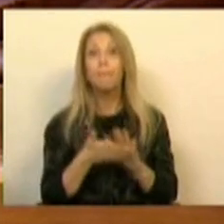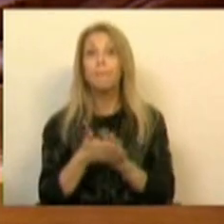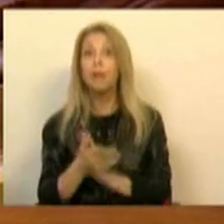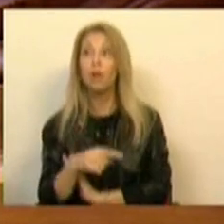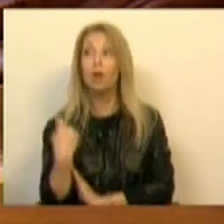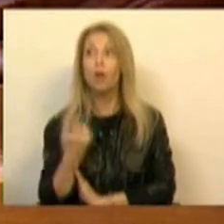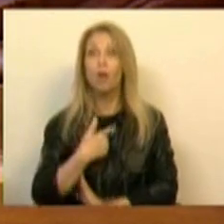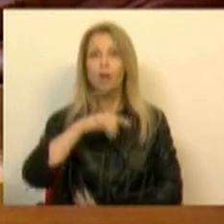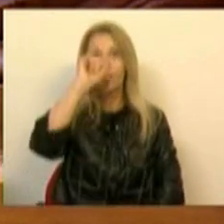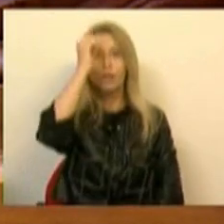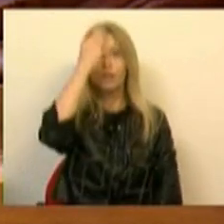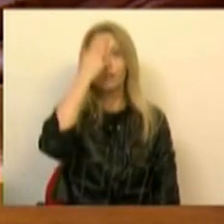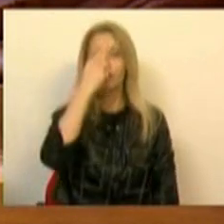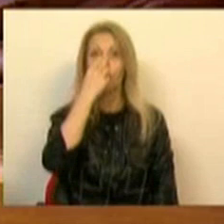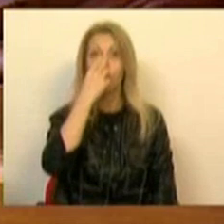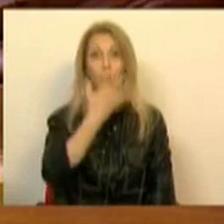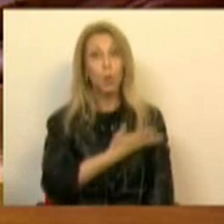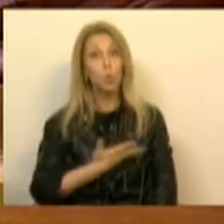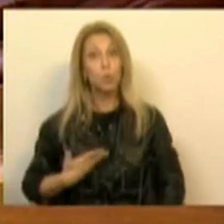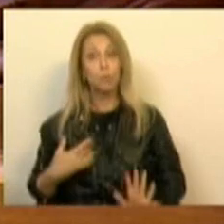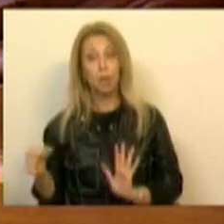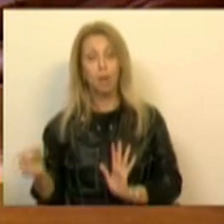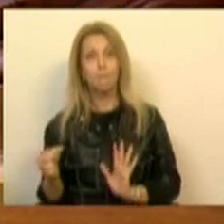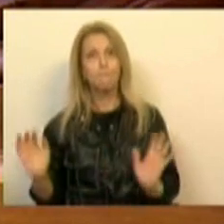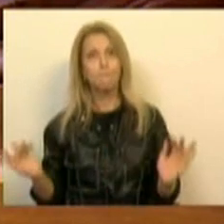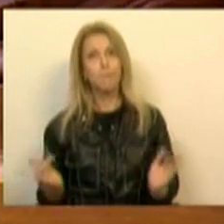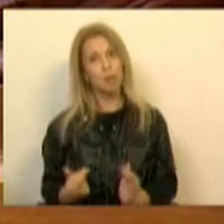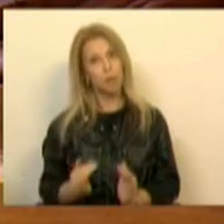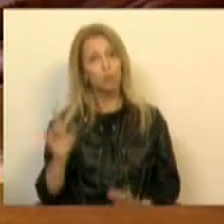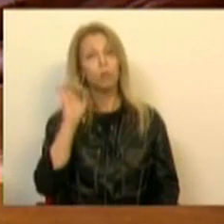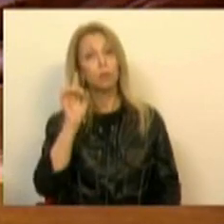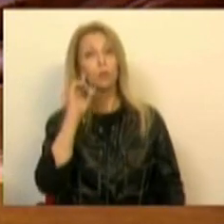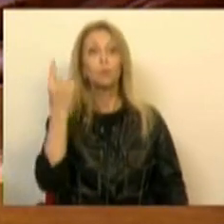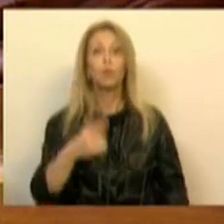nossa história, um desemprego em mínimo e, muito importante,